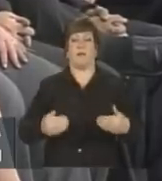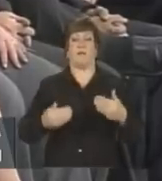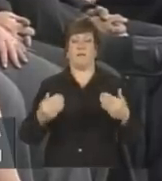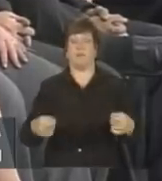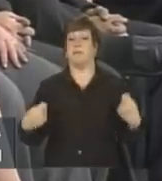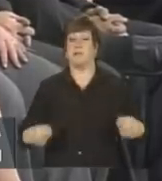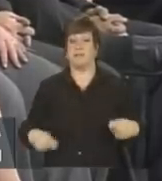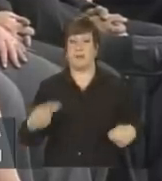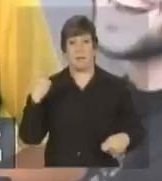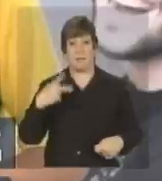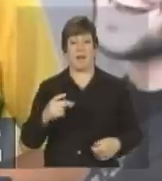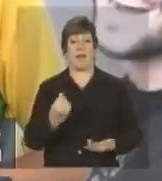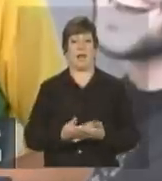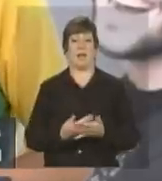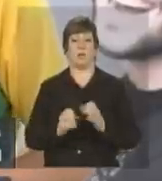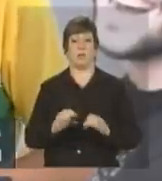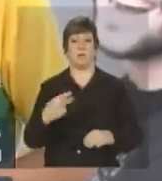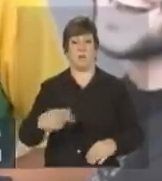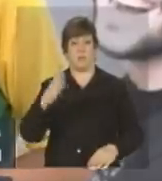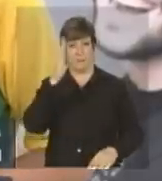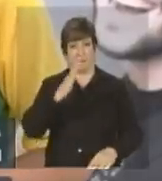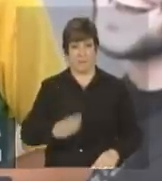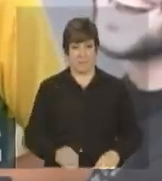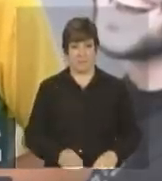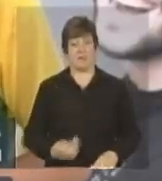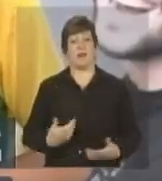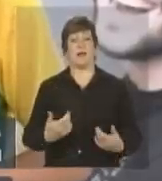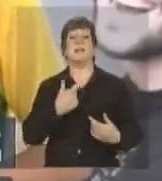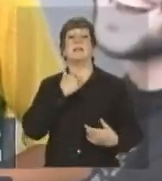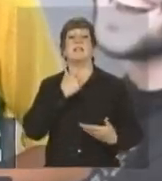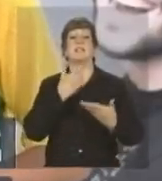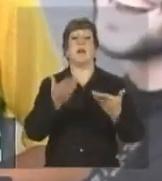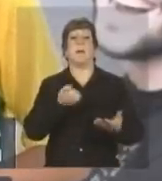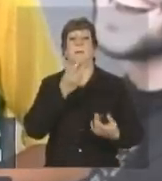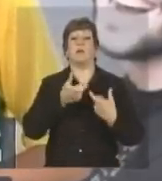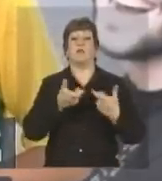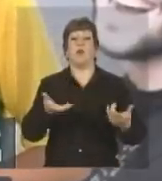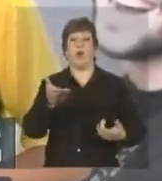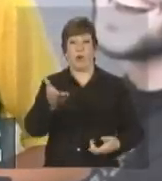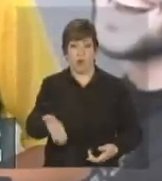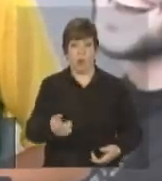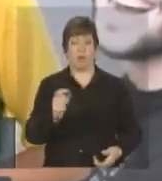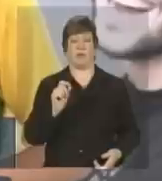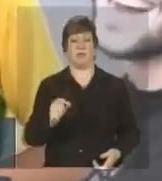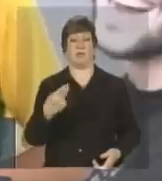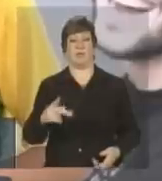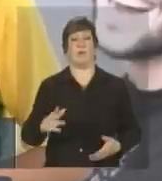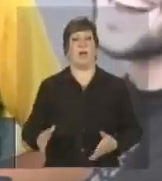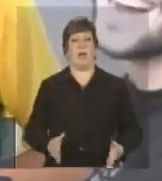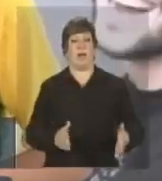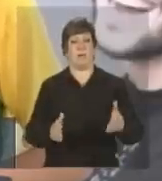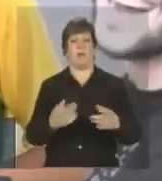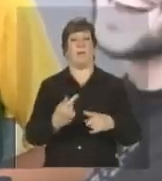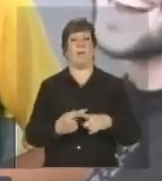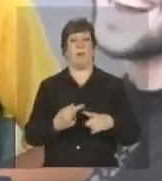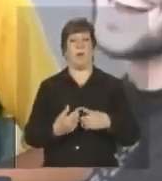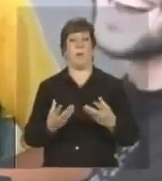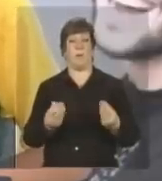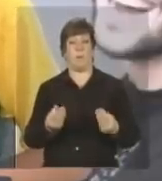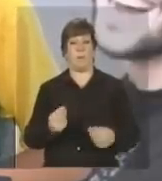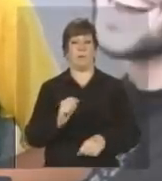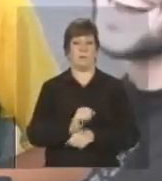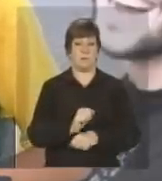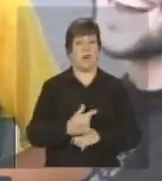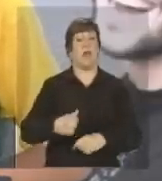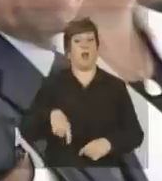educação no nosso país. Queremos desejar boa sorte na sua caminhada, queremos alertá-lo de que muito se cobra de quem muito se espera e de